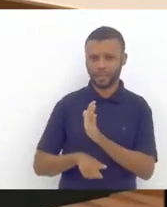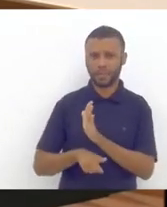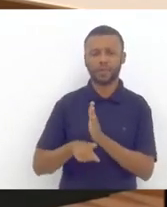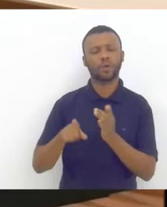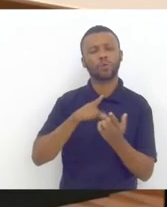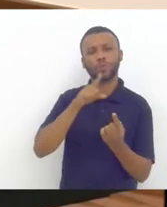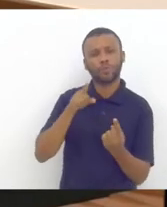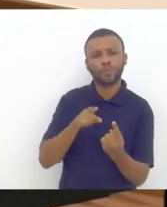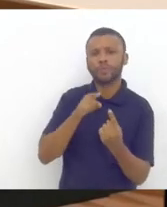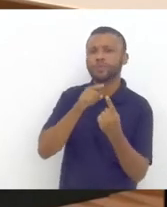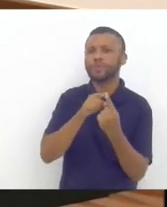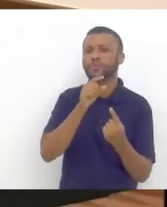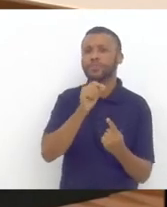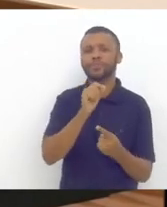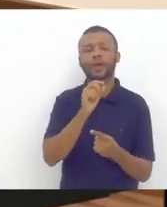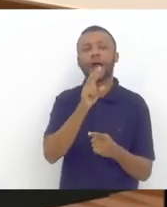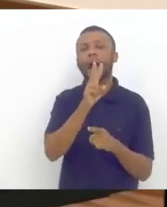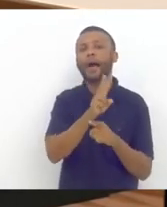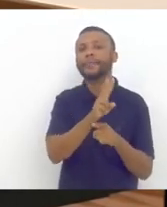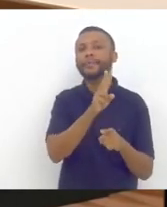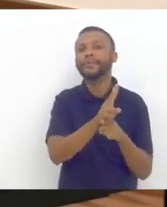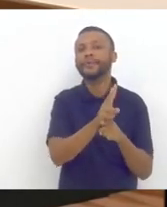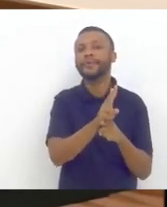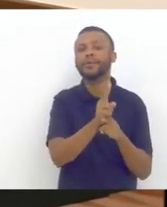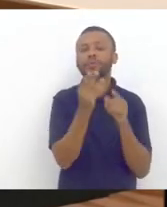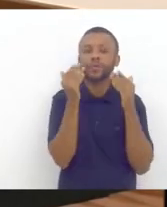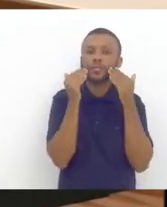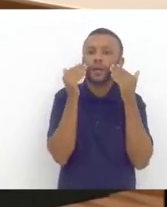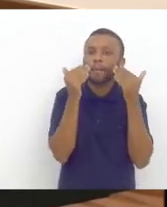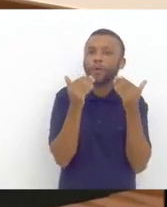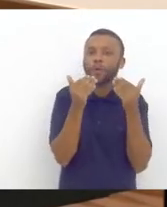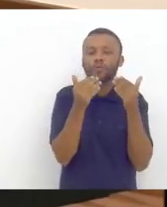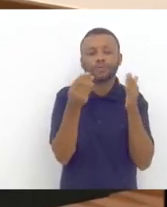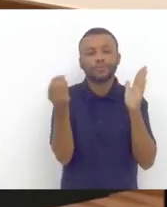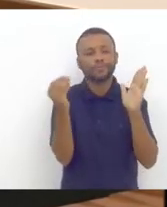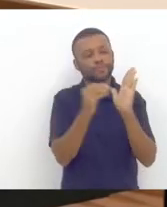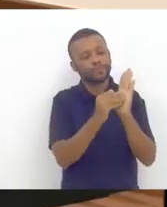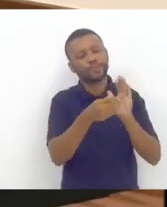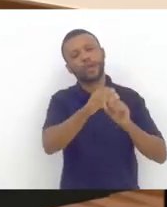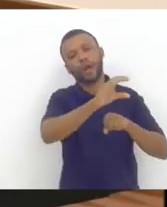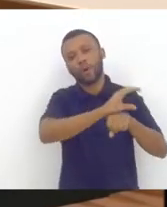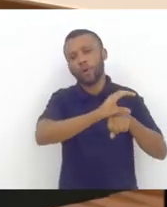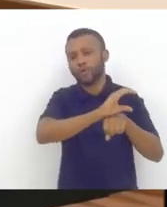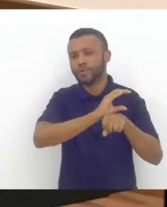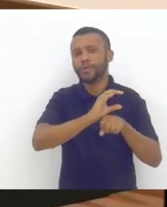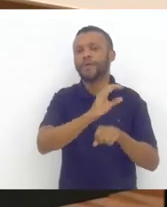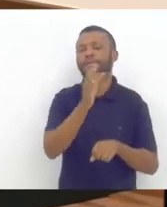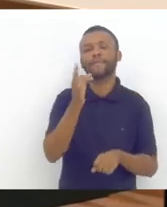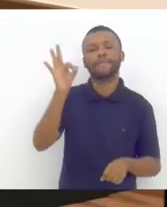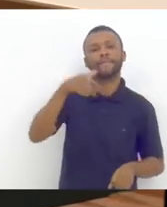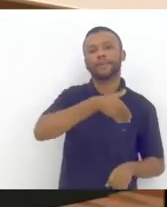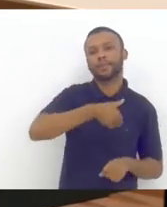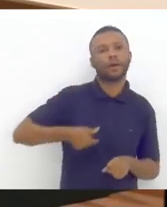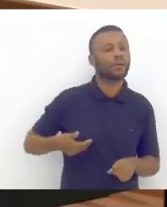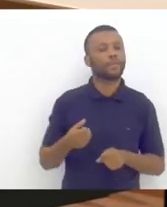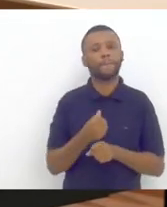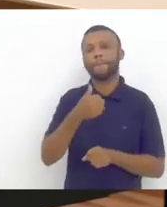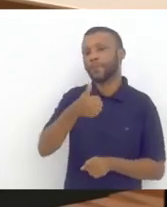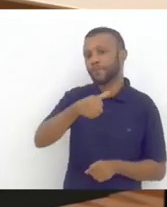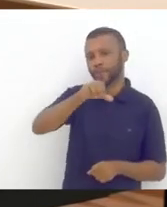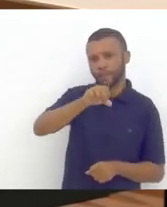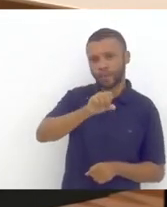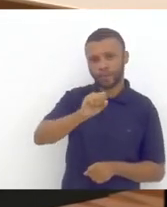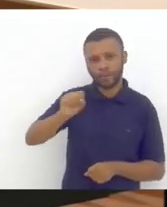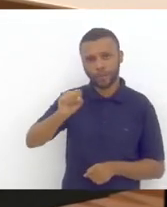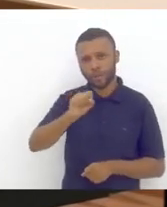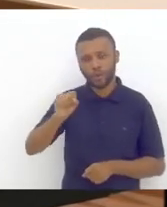direção do atendimento do que está posto na Constituição Federal de 88, a partir da Emenda Constitucional 108,